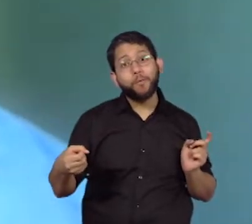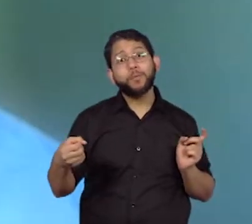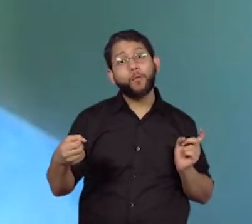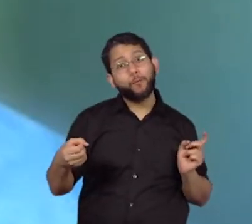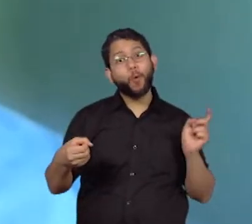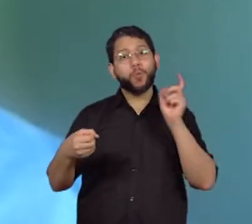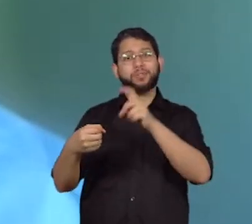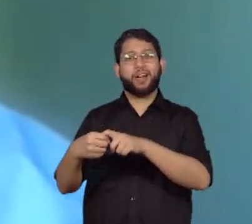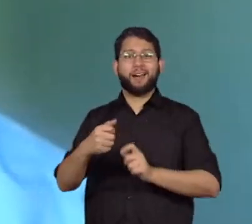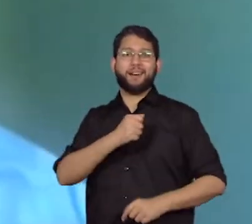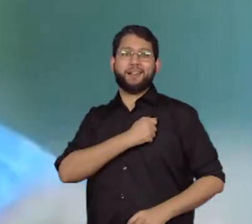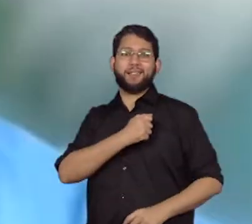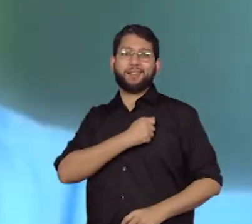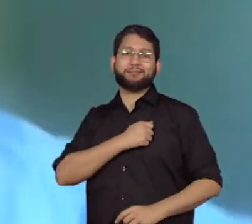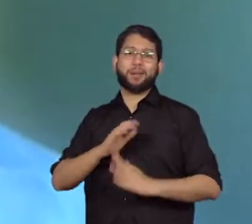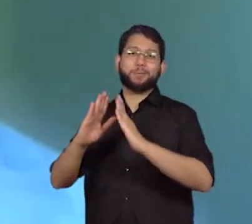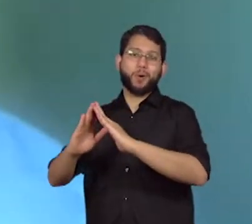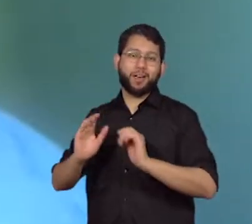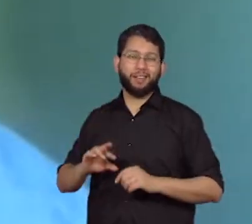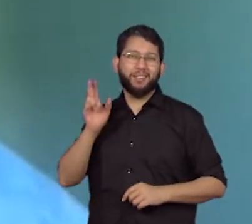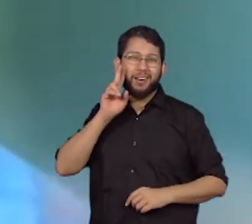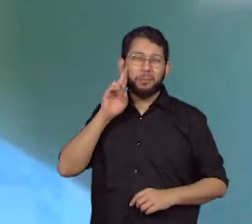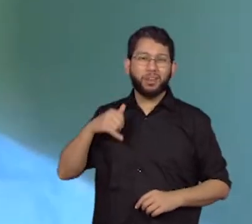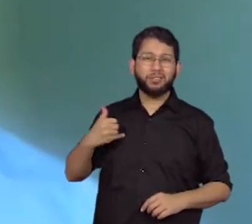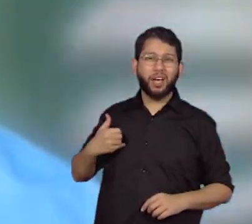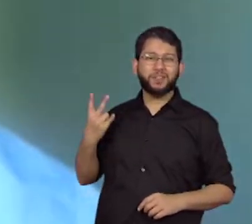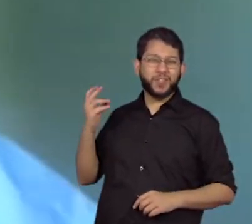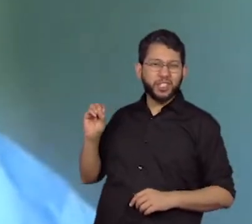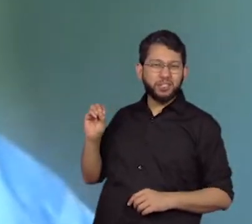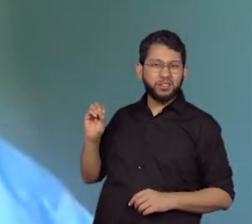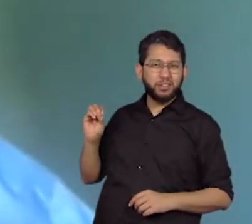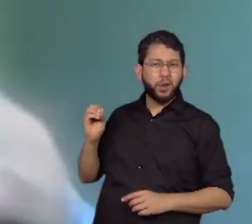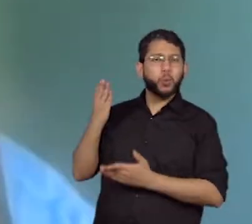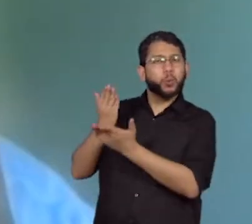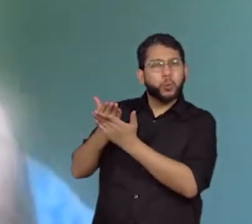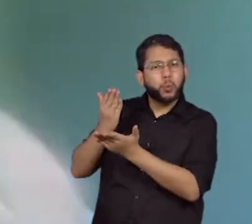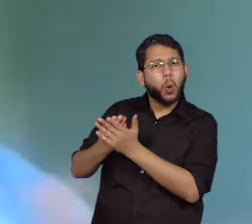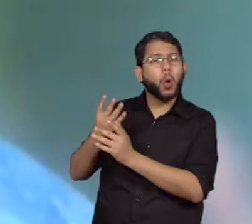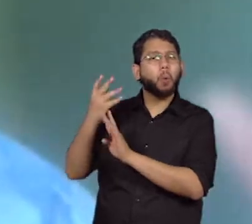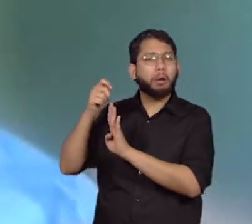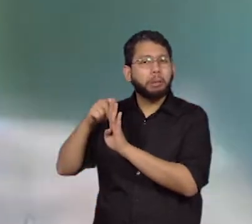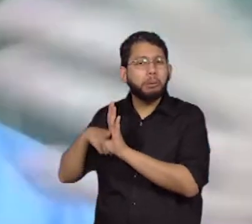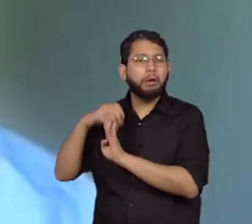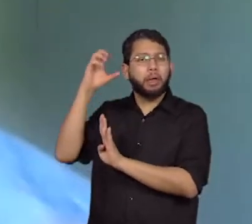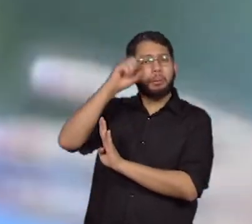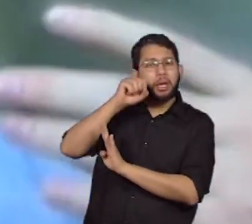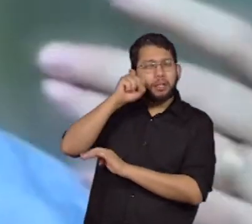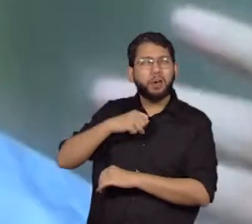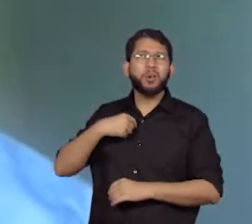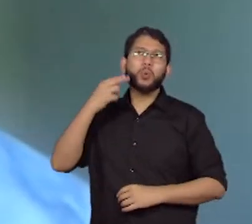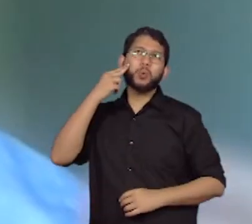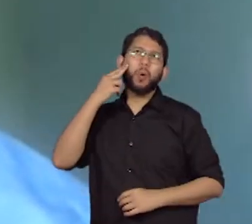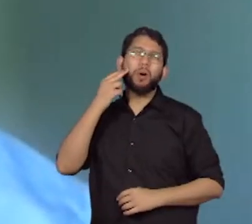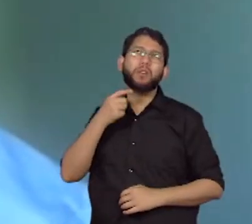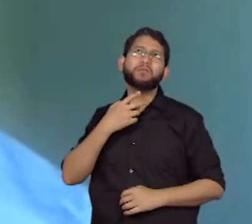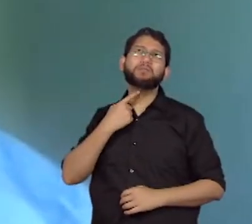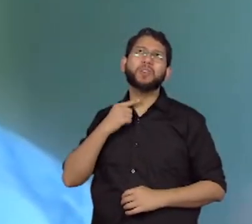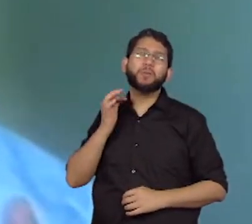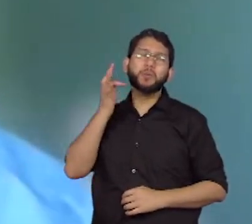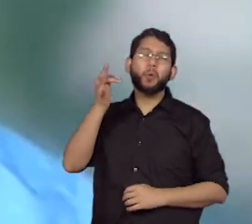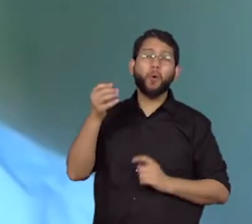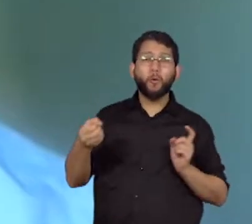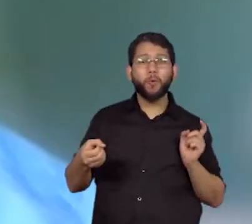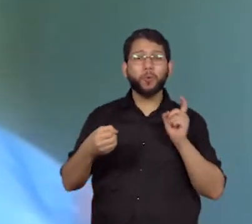estava meus 20 e poucos anos, hoje eu tenho 40 e tantos, né? Falei, eu quero voltar para o Canadá. E aí eu falei, bom,